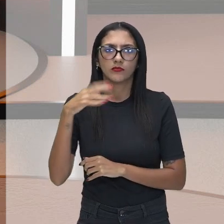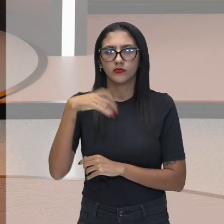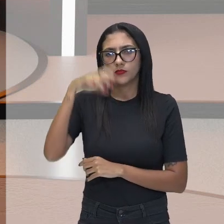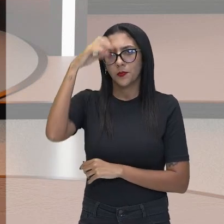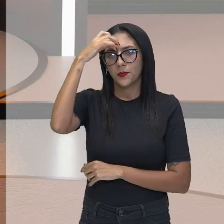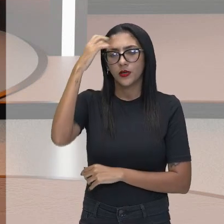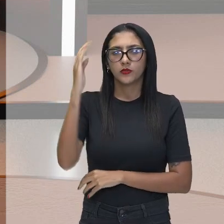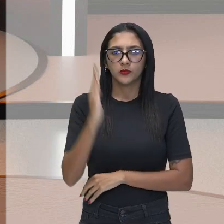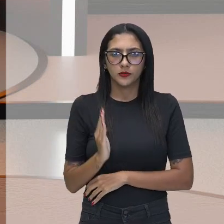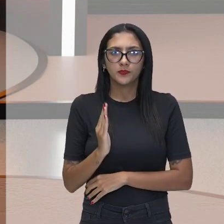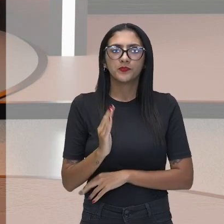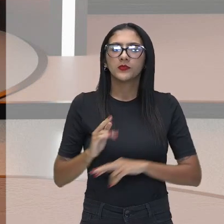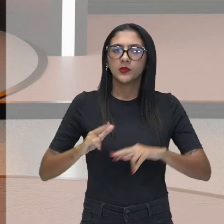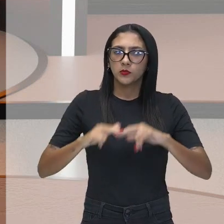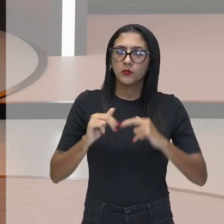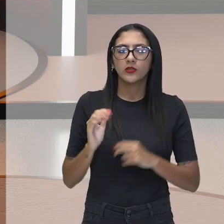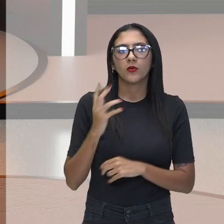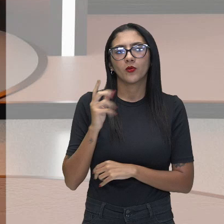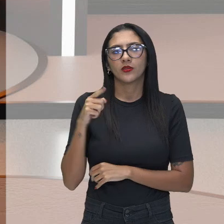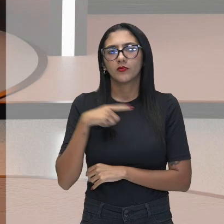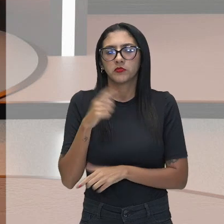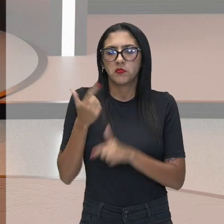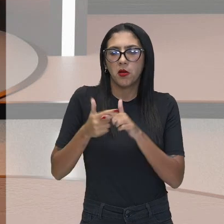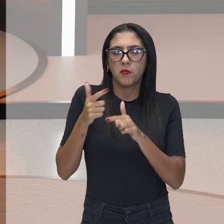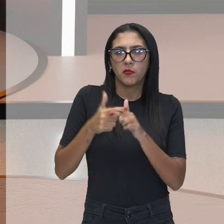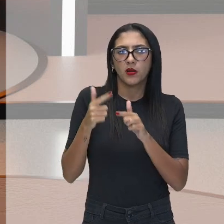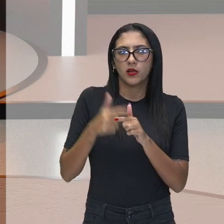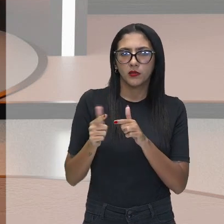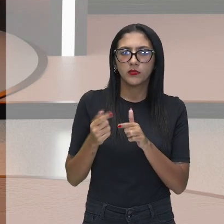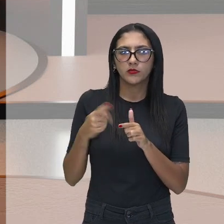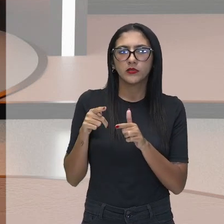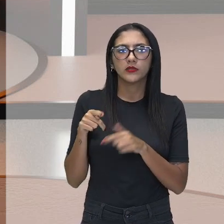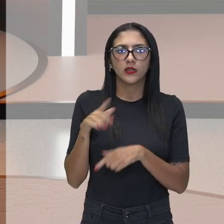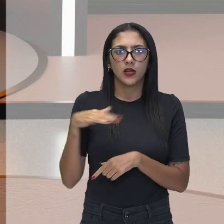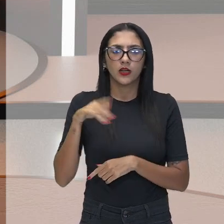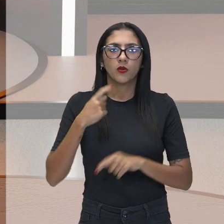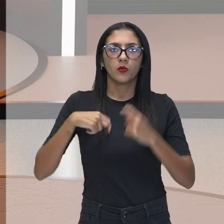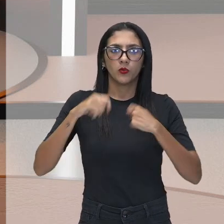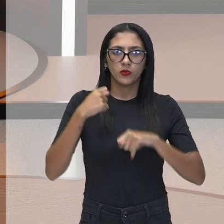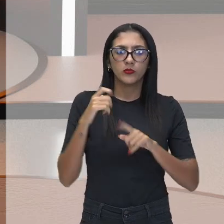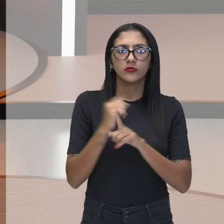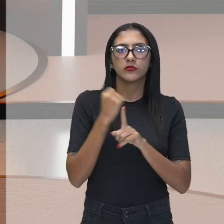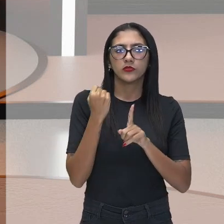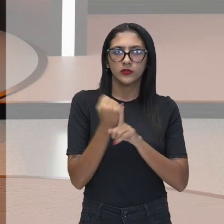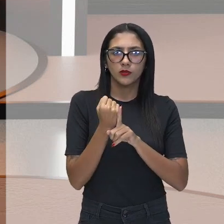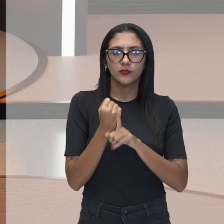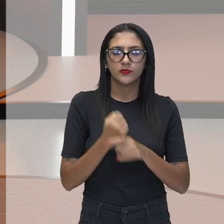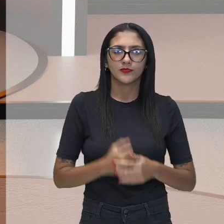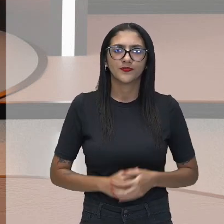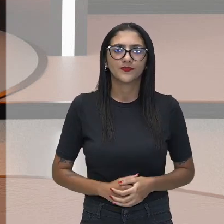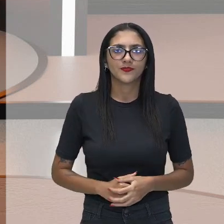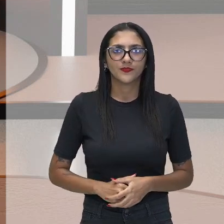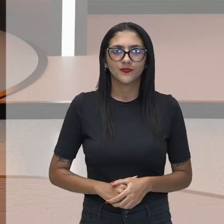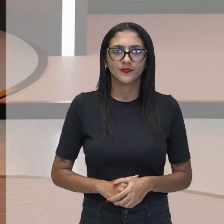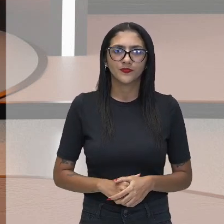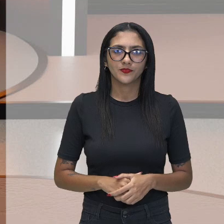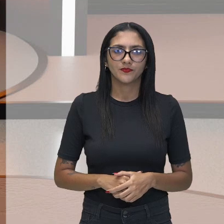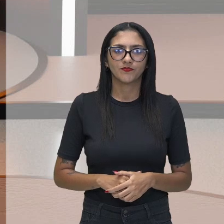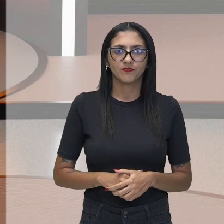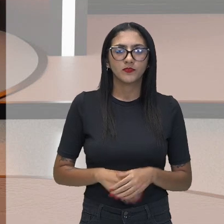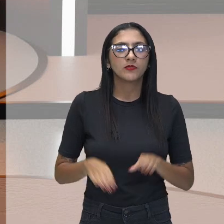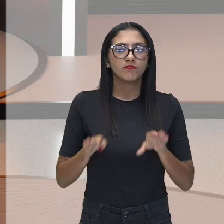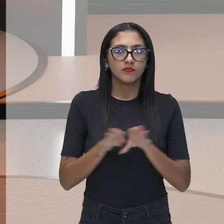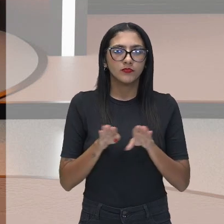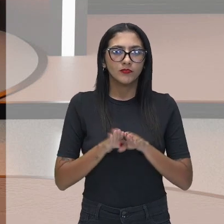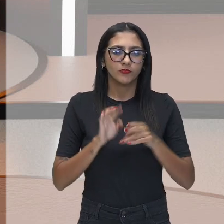vamos ter essa crise econômica aí, dando brecha para que aumente a insatisfação com o imperador. Vamos ter também